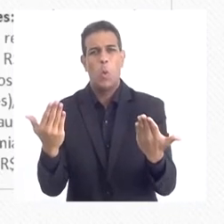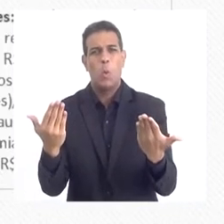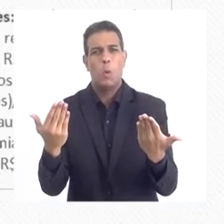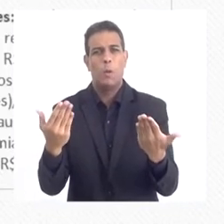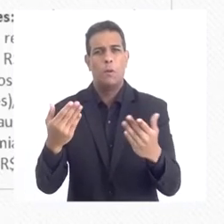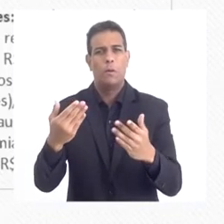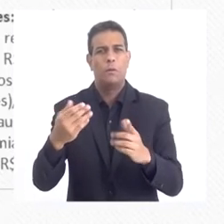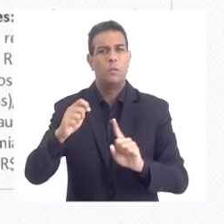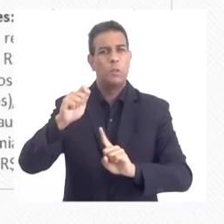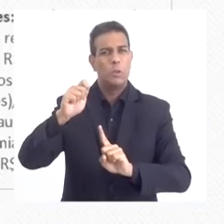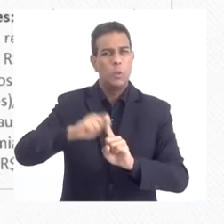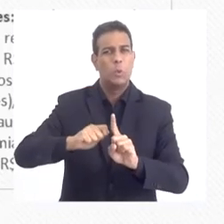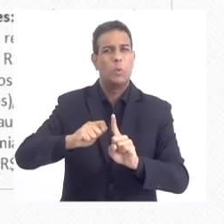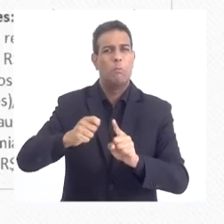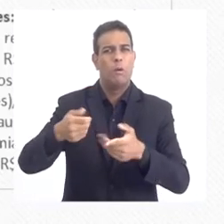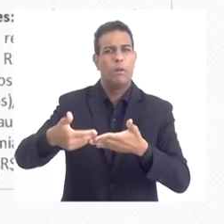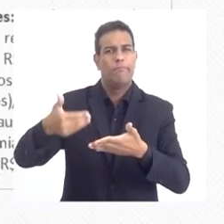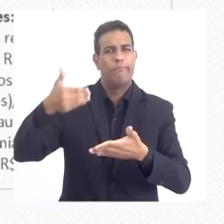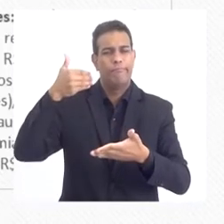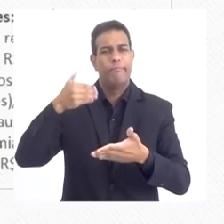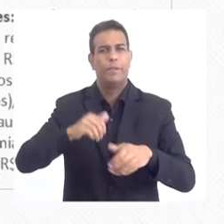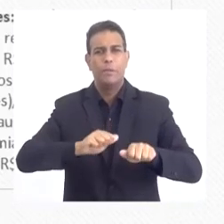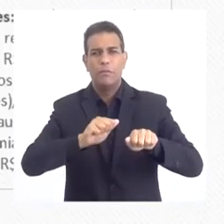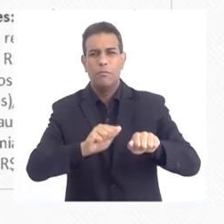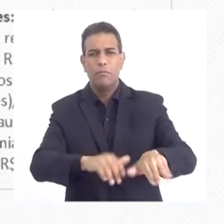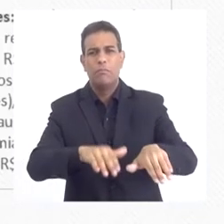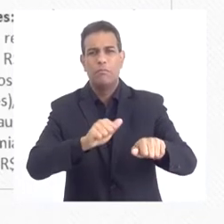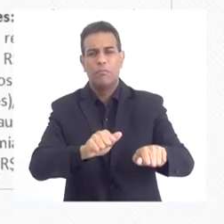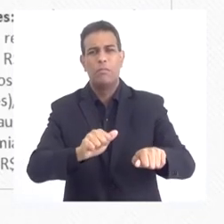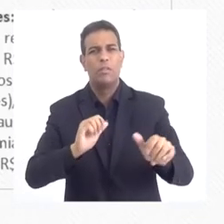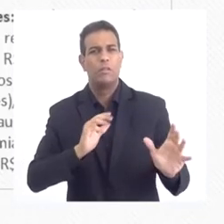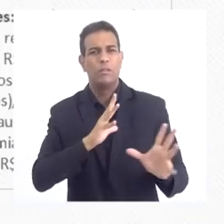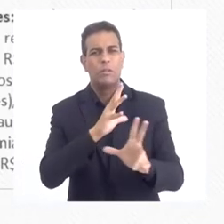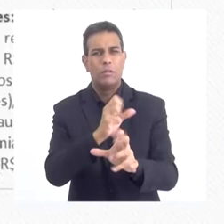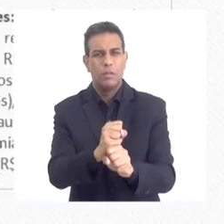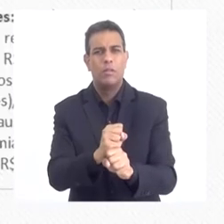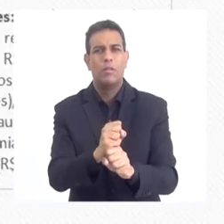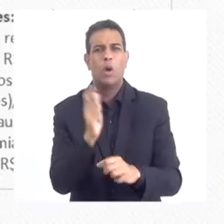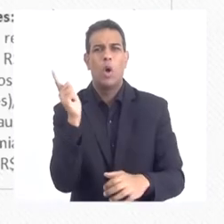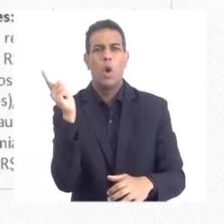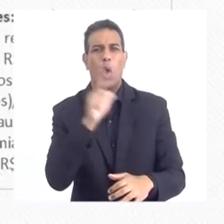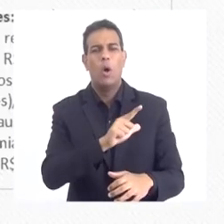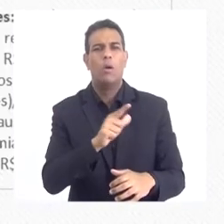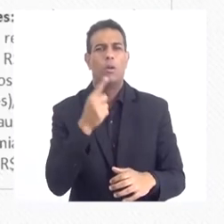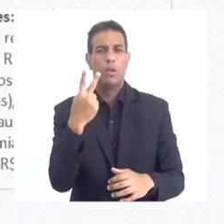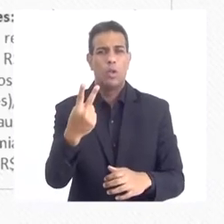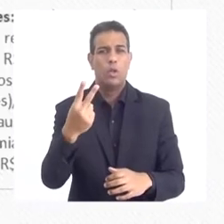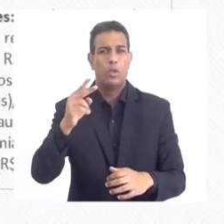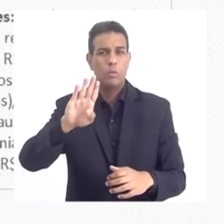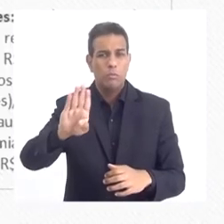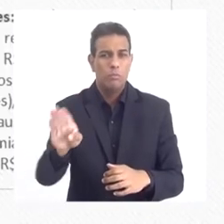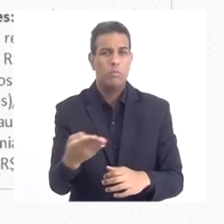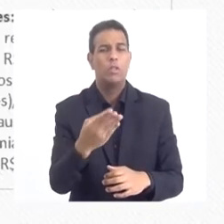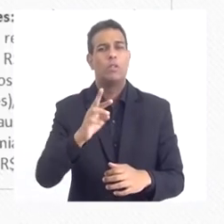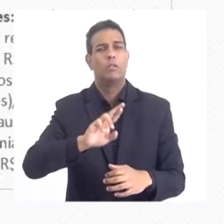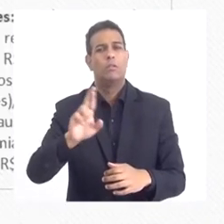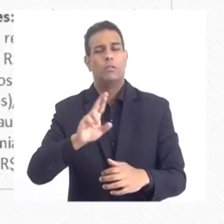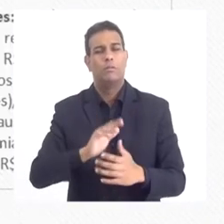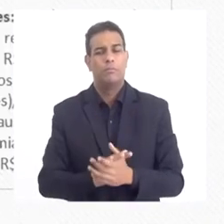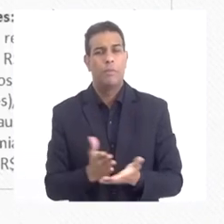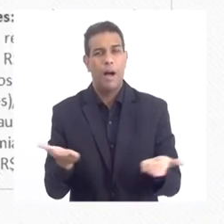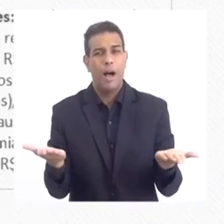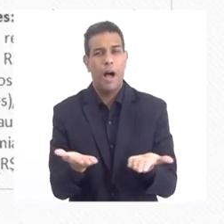outubro, não, até setembro, nós tínhamos em torno de 2 bi arrecadado. Nós temos um